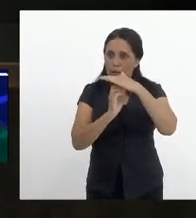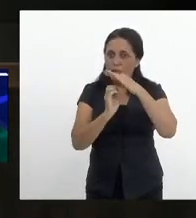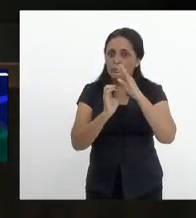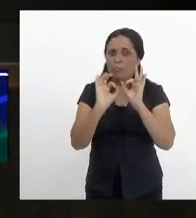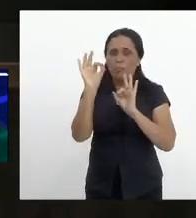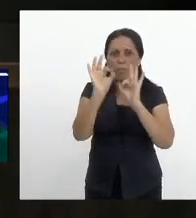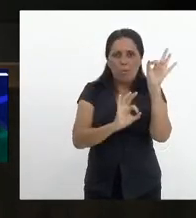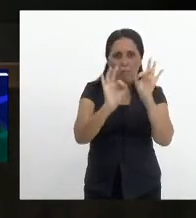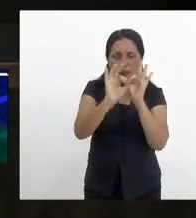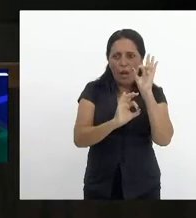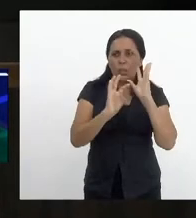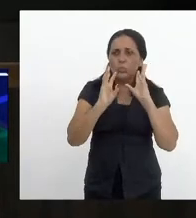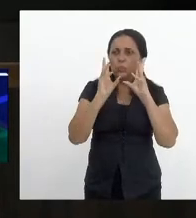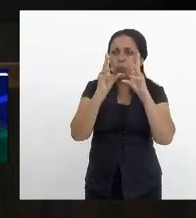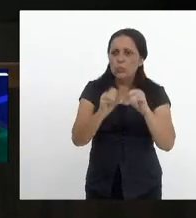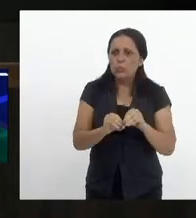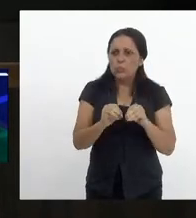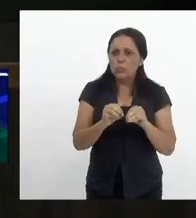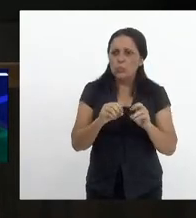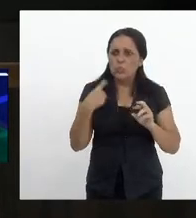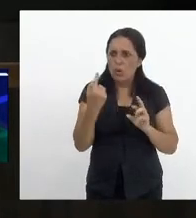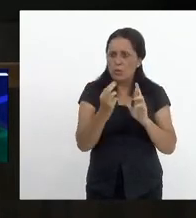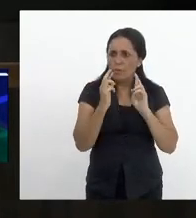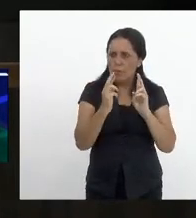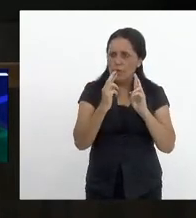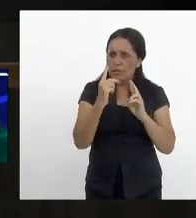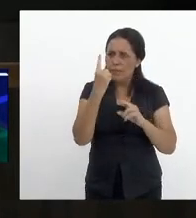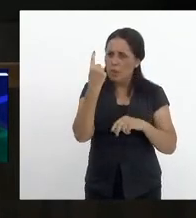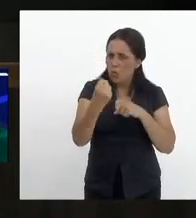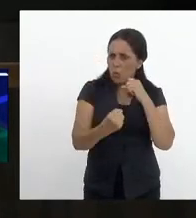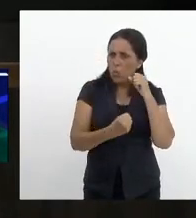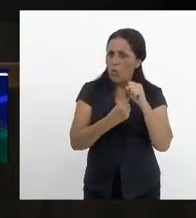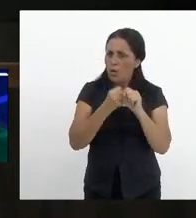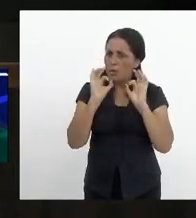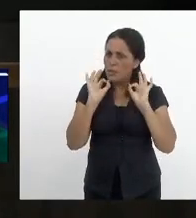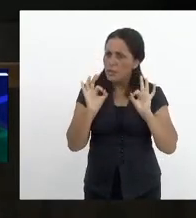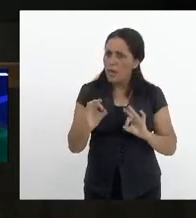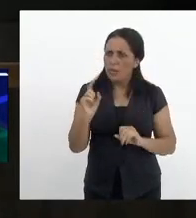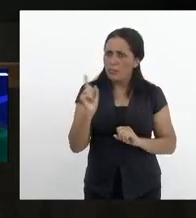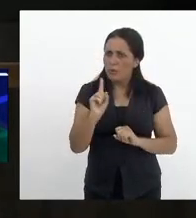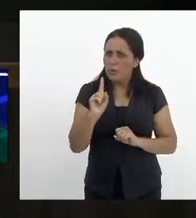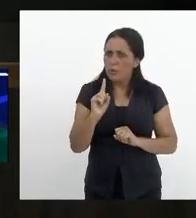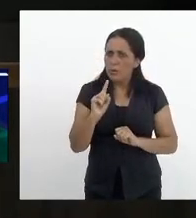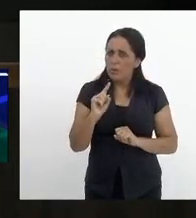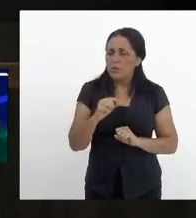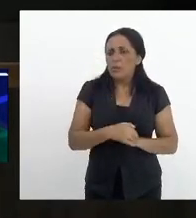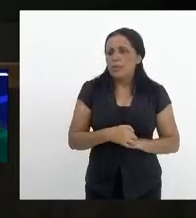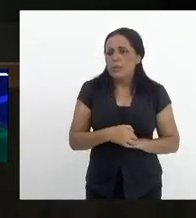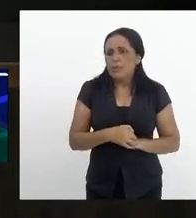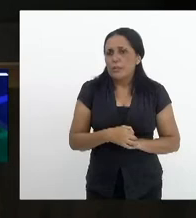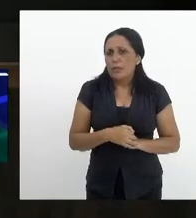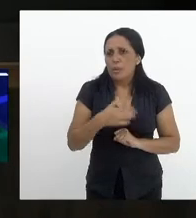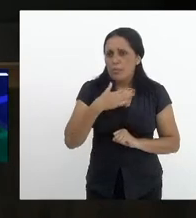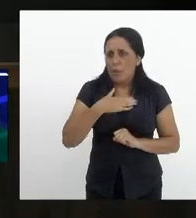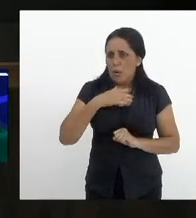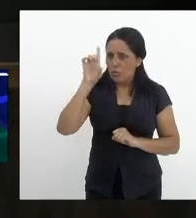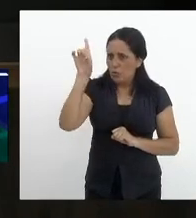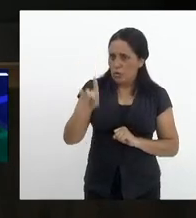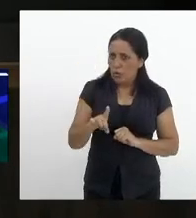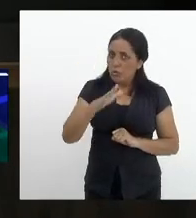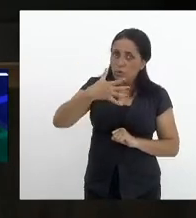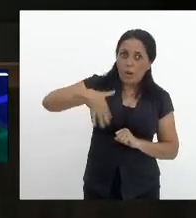equipamentos, na esperança de ficar mais de um ano, está certo ou não? Aí, segundo o meu diretor-geral, o